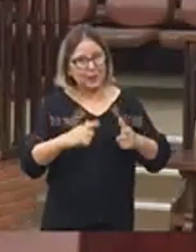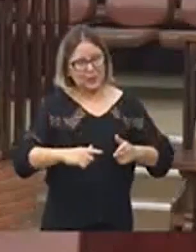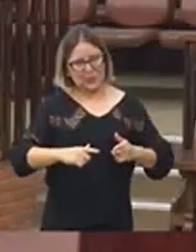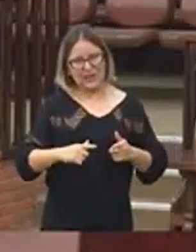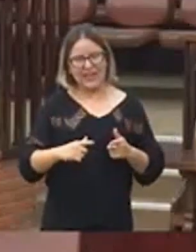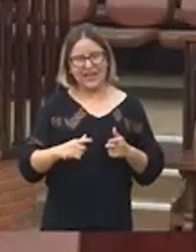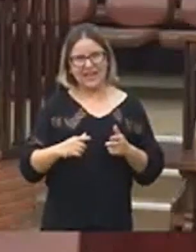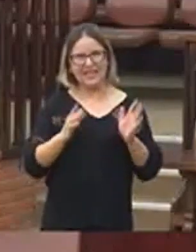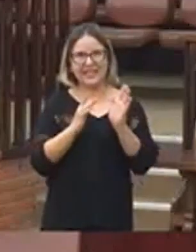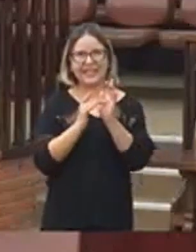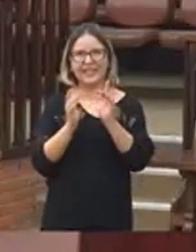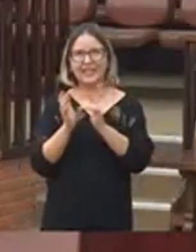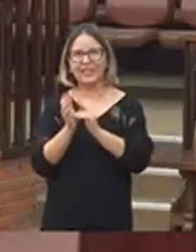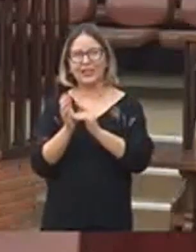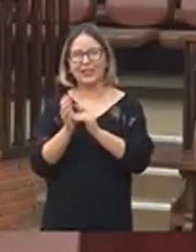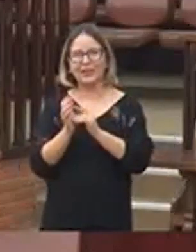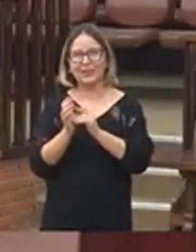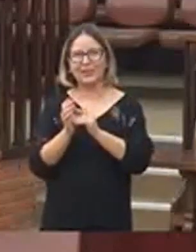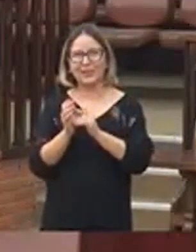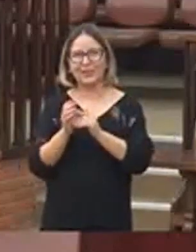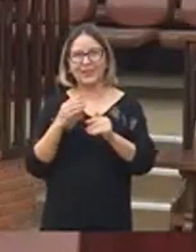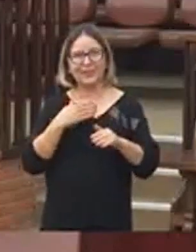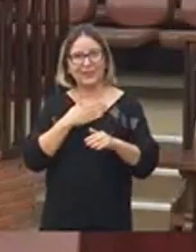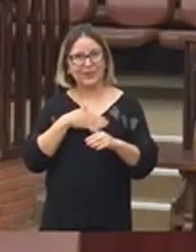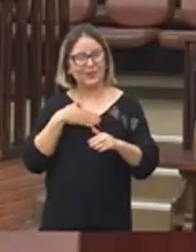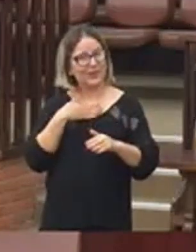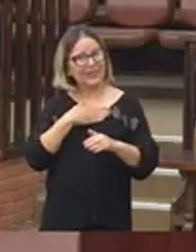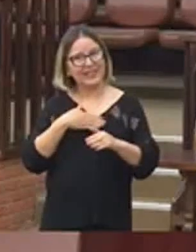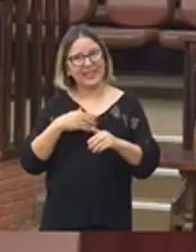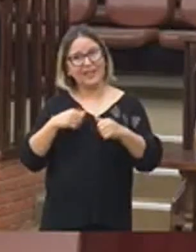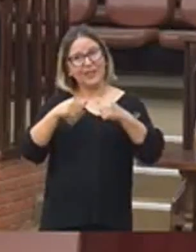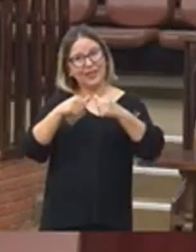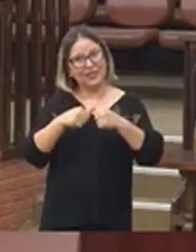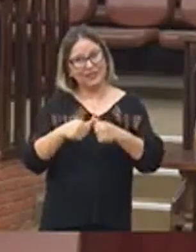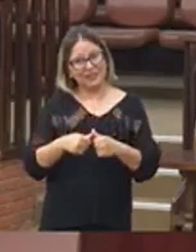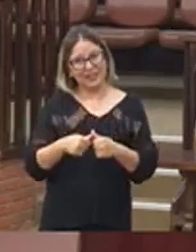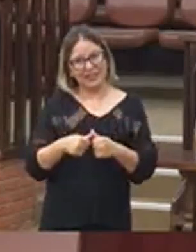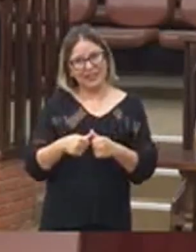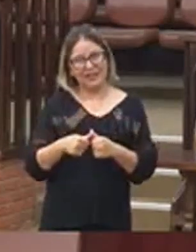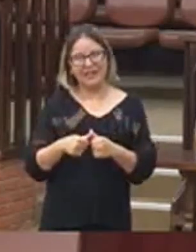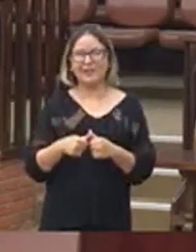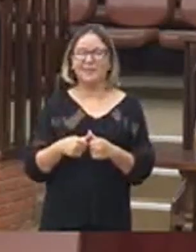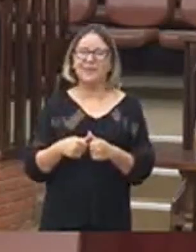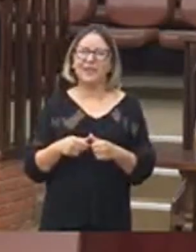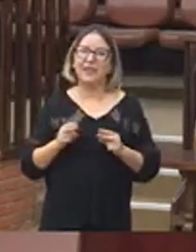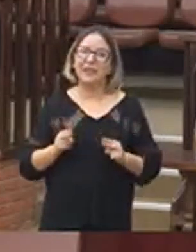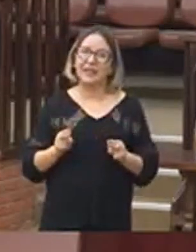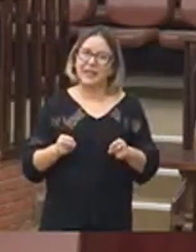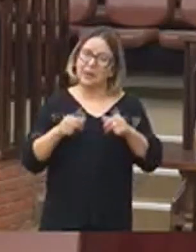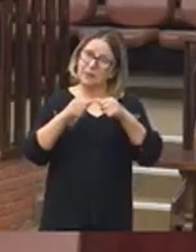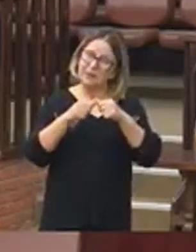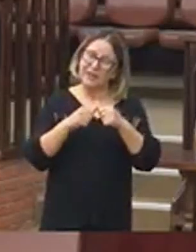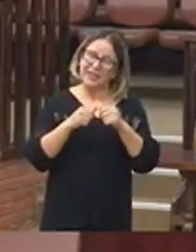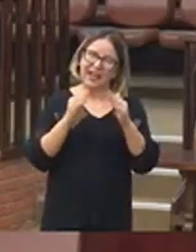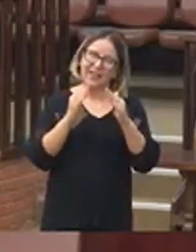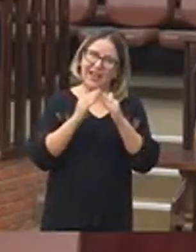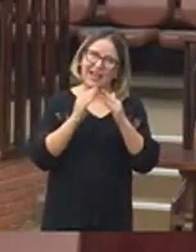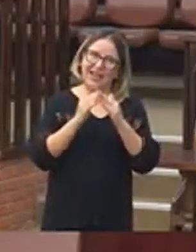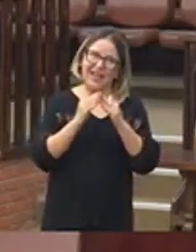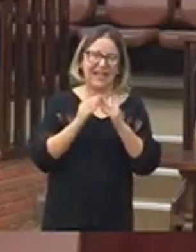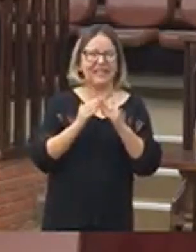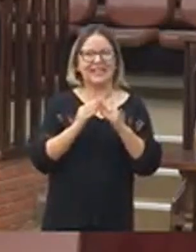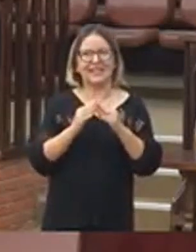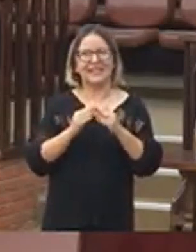quando ele vinha da Galileia para a Judéia. Ele sempre ficava na casa deles.